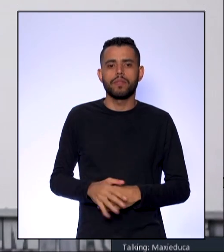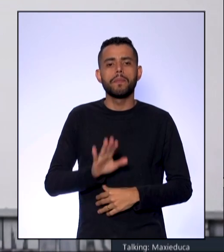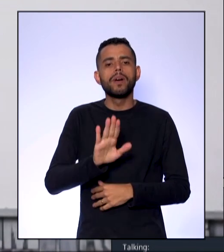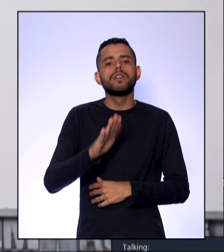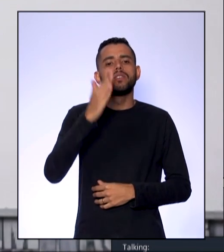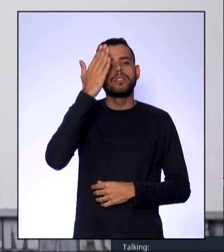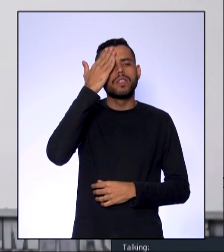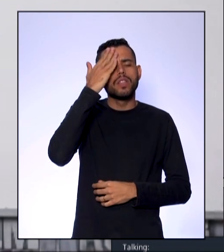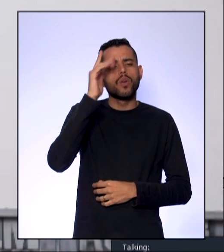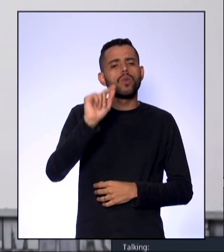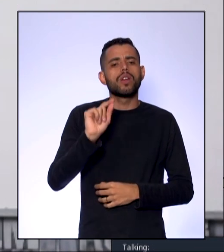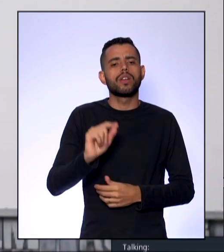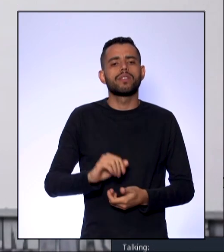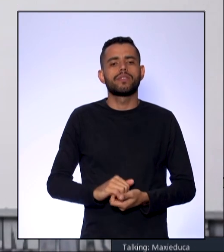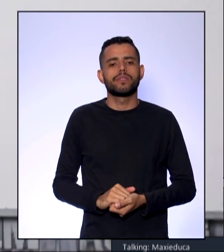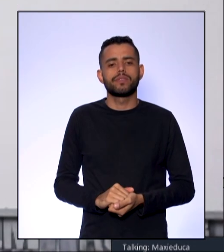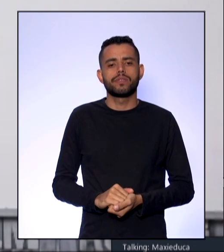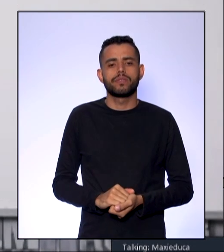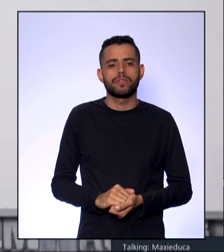seguinte.